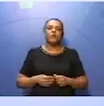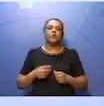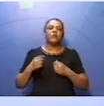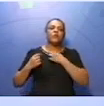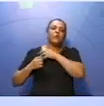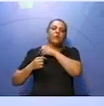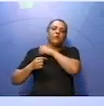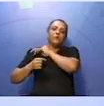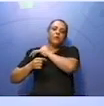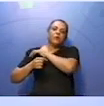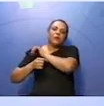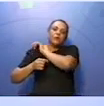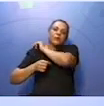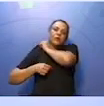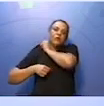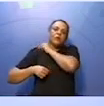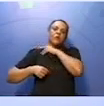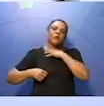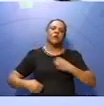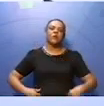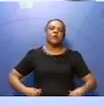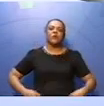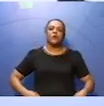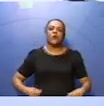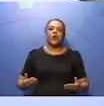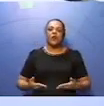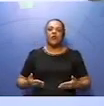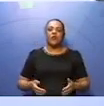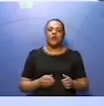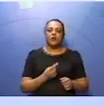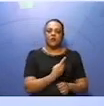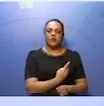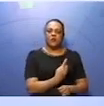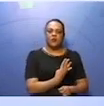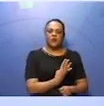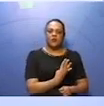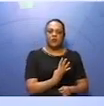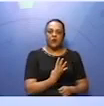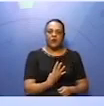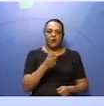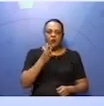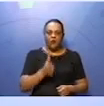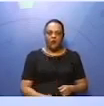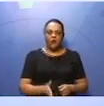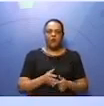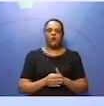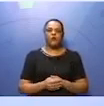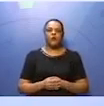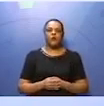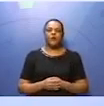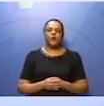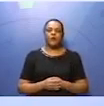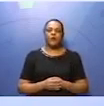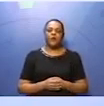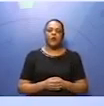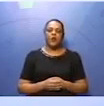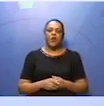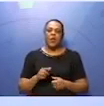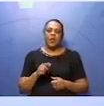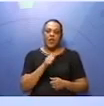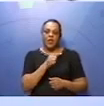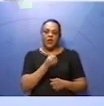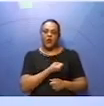Agora vamos lá fatorar o 144. Como o 144 ele é um número